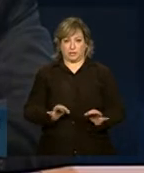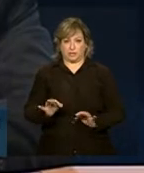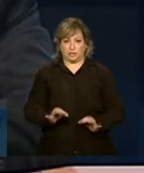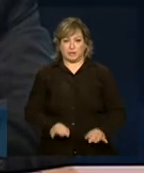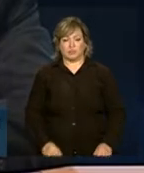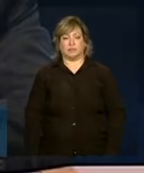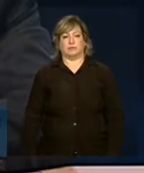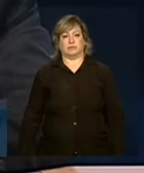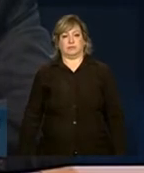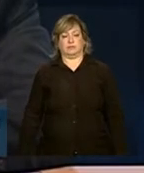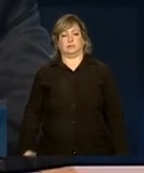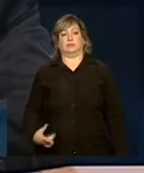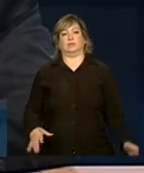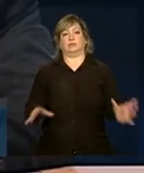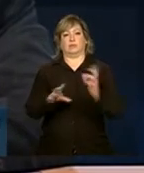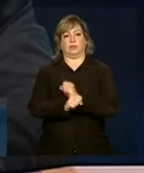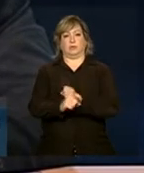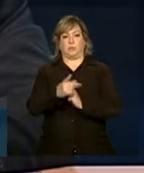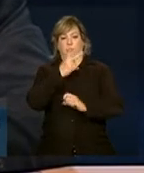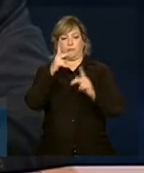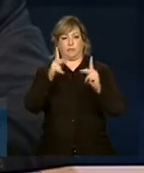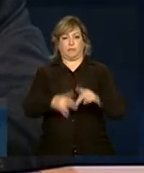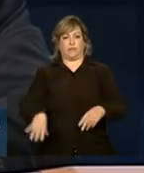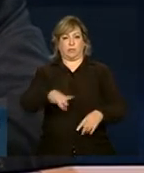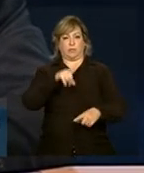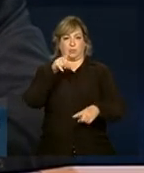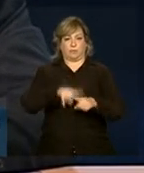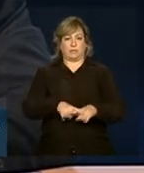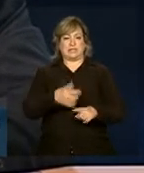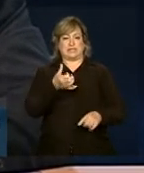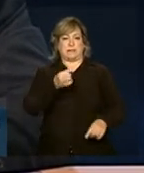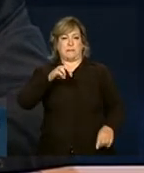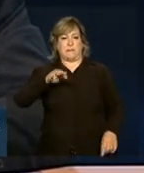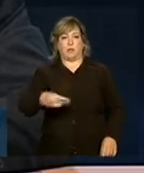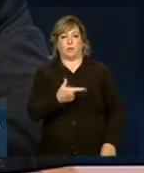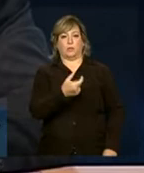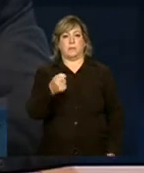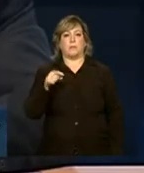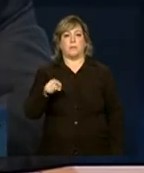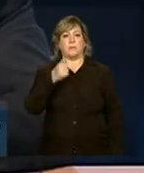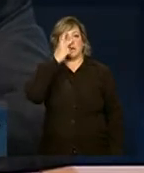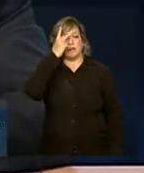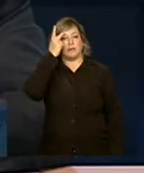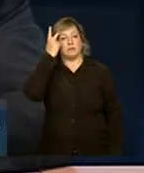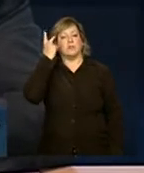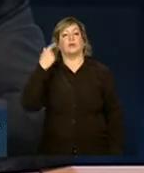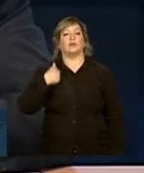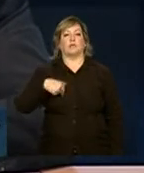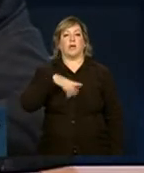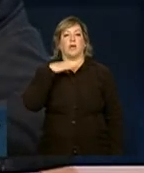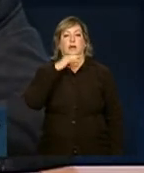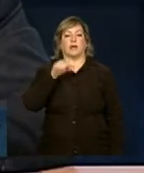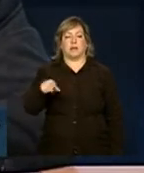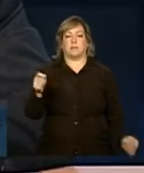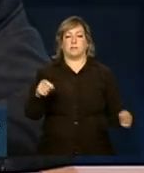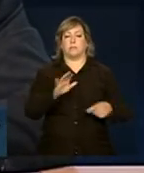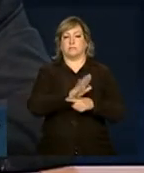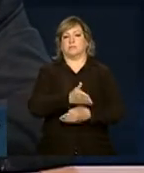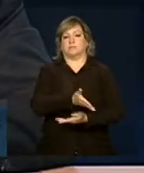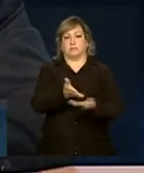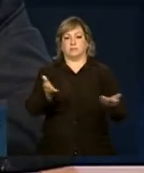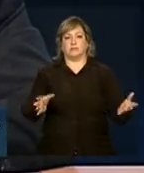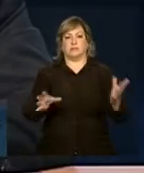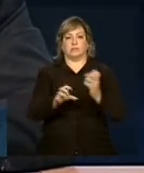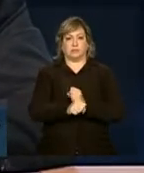somam uma população total de 6 milhões e duzentos mil pessoas que baixo que nós podemos ver a população que vai ser